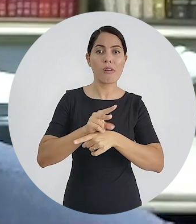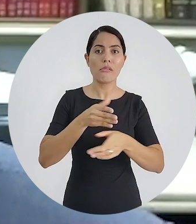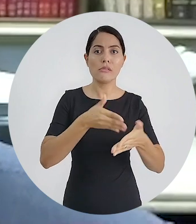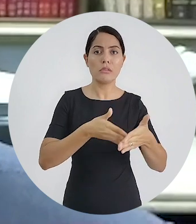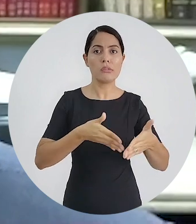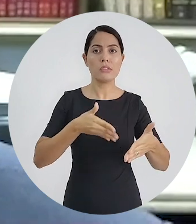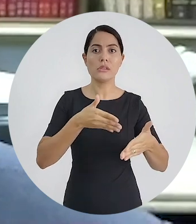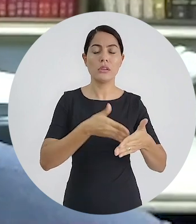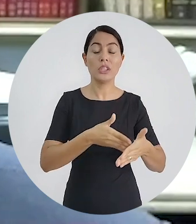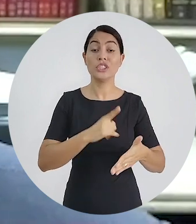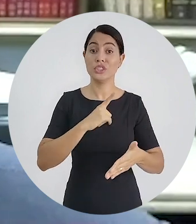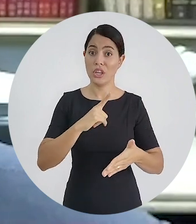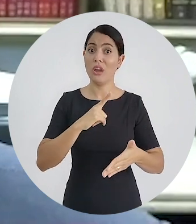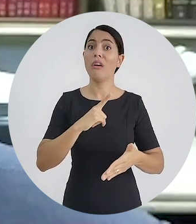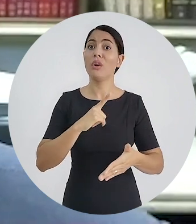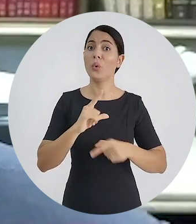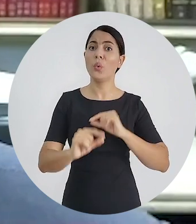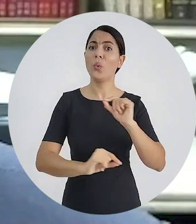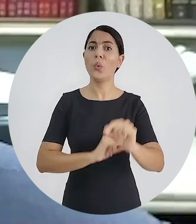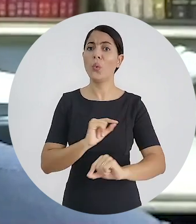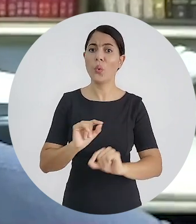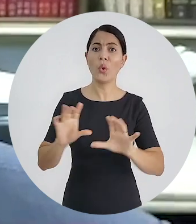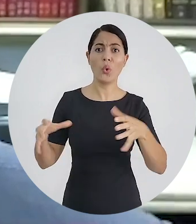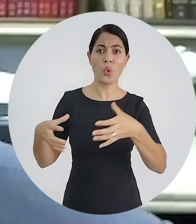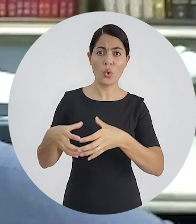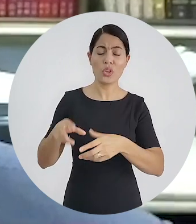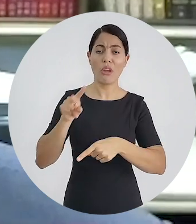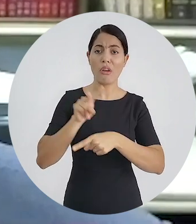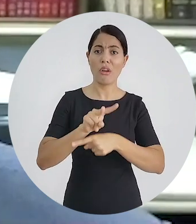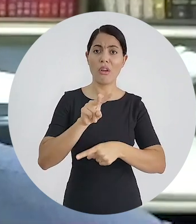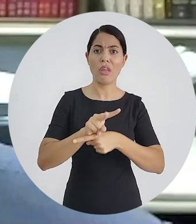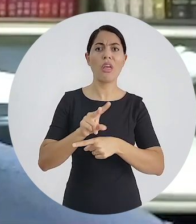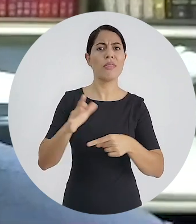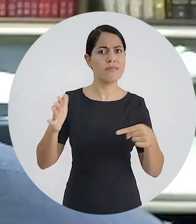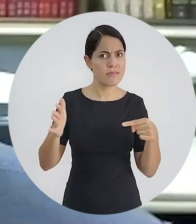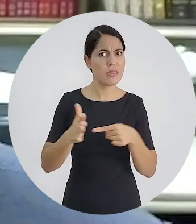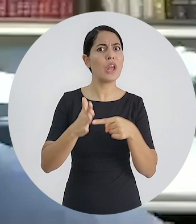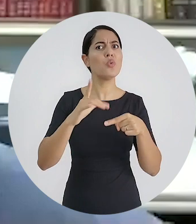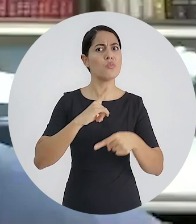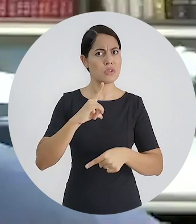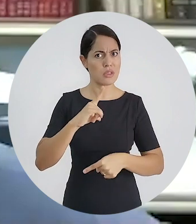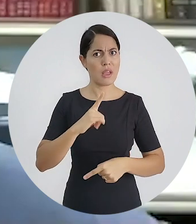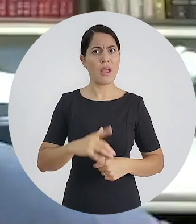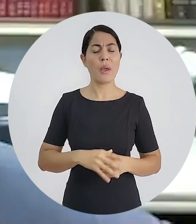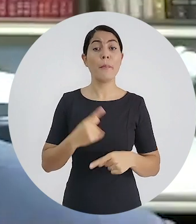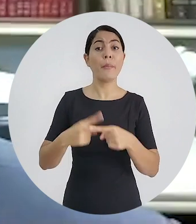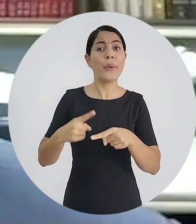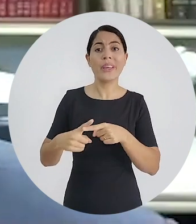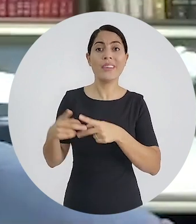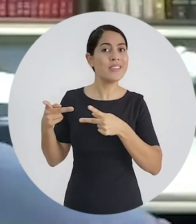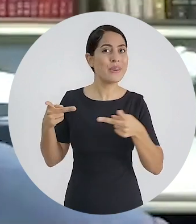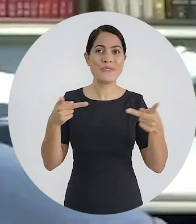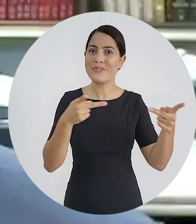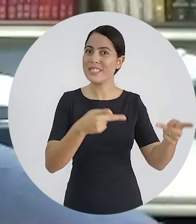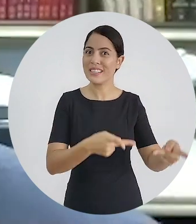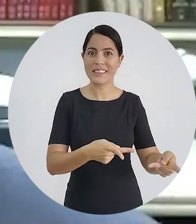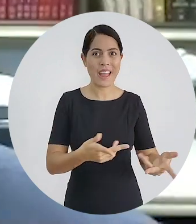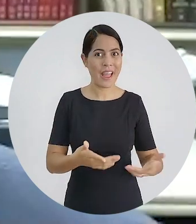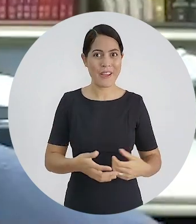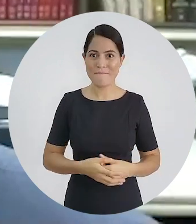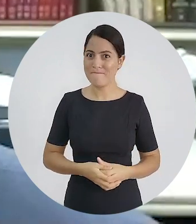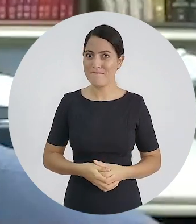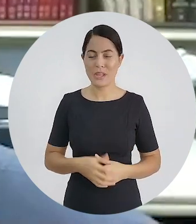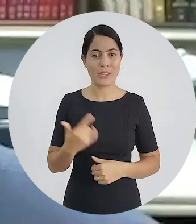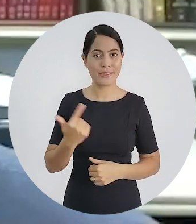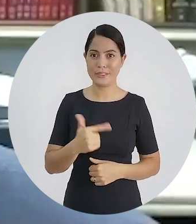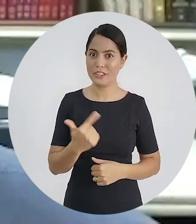que já havia denúncias dessa criança ao Conselho Tutelar, e o Conselho Tutelar não produziu uma visita